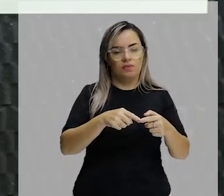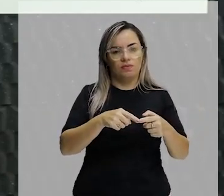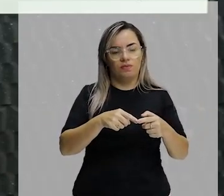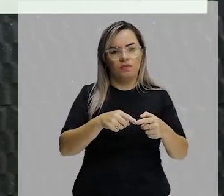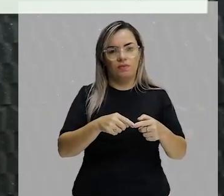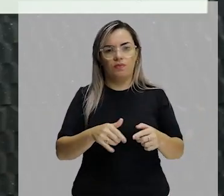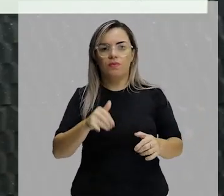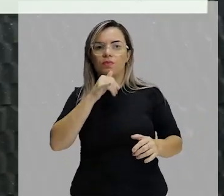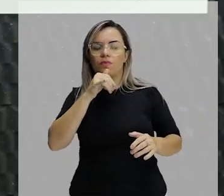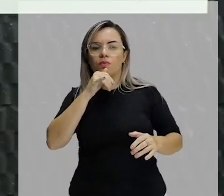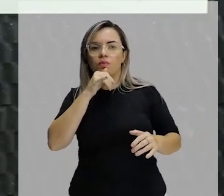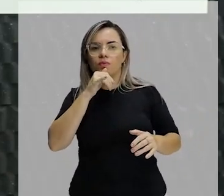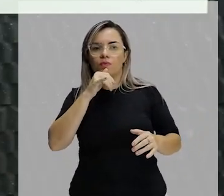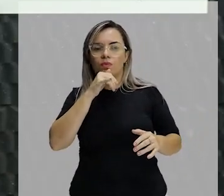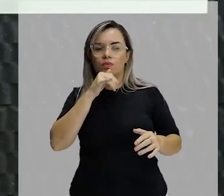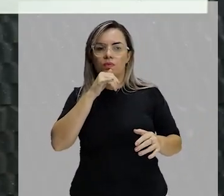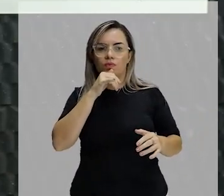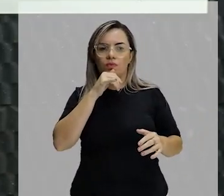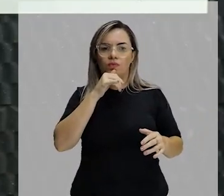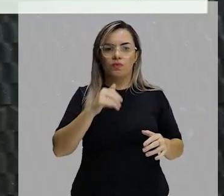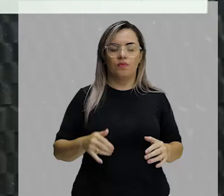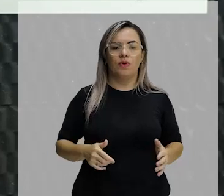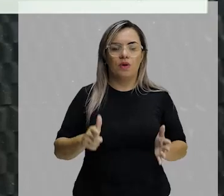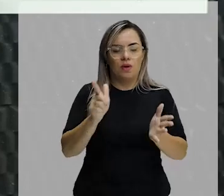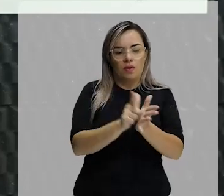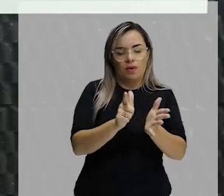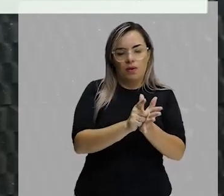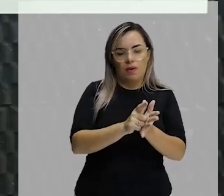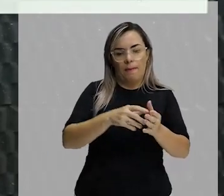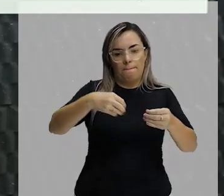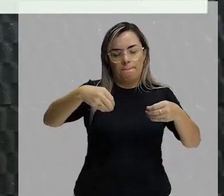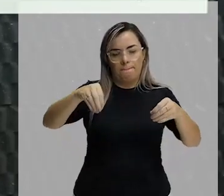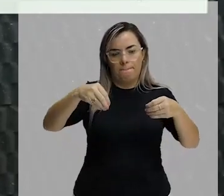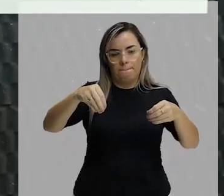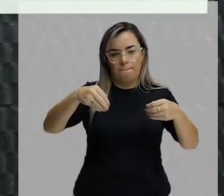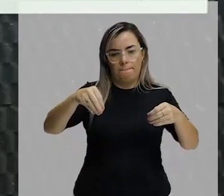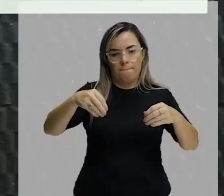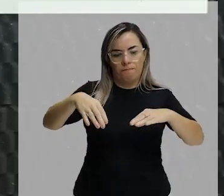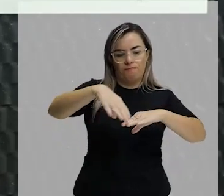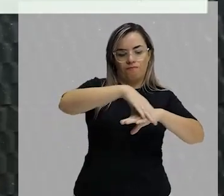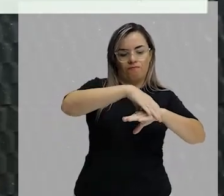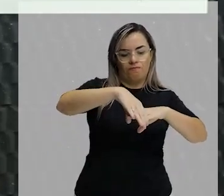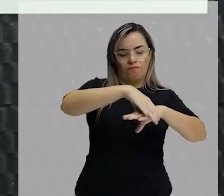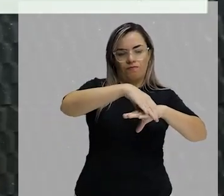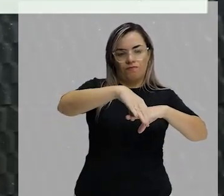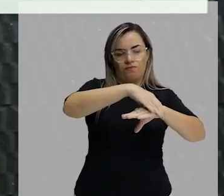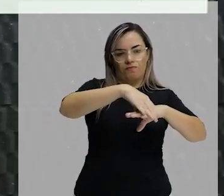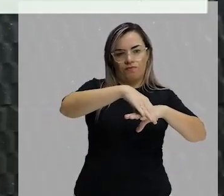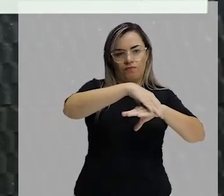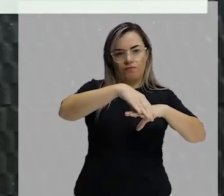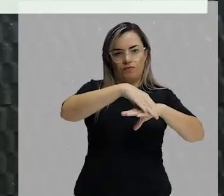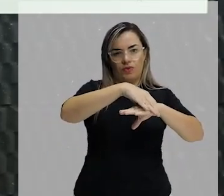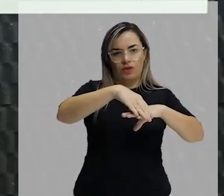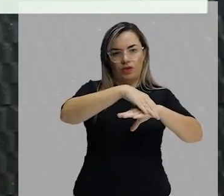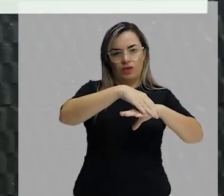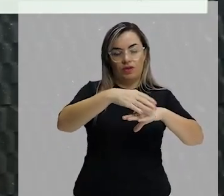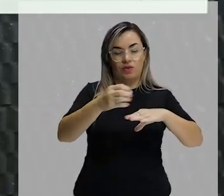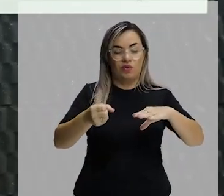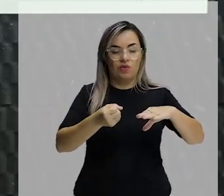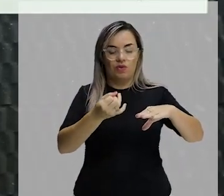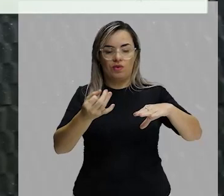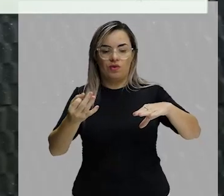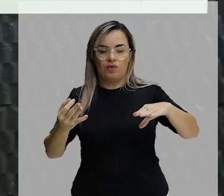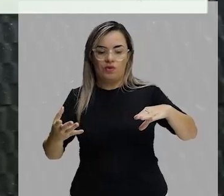caixa de sapato e quer saber tanto de papelão eu vou precisar, aí eu tenho que calcular a área da superfície. Se eu